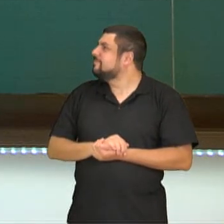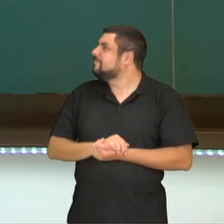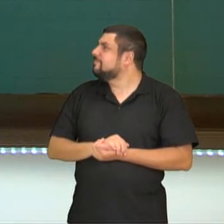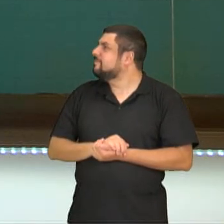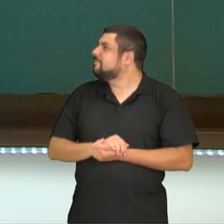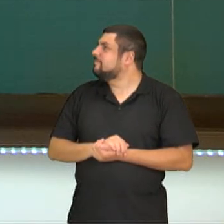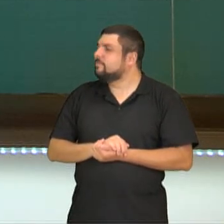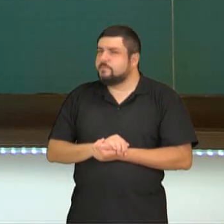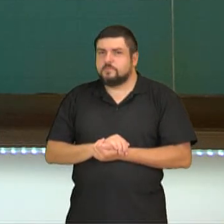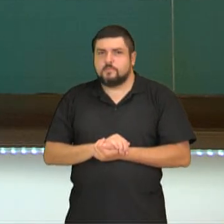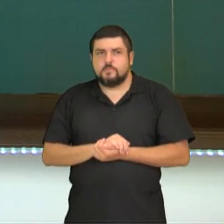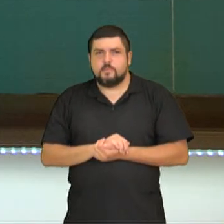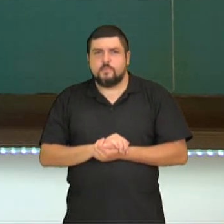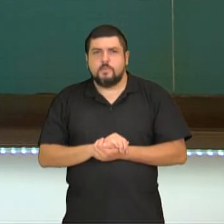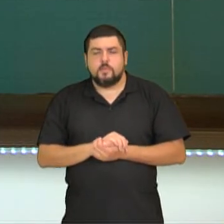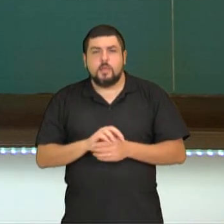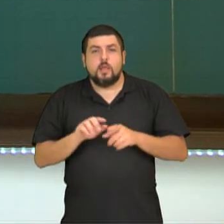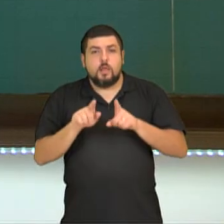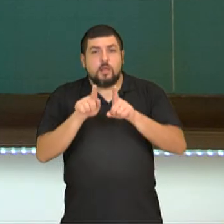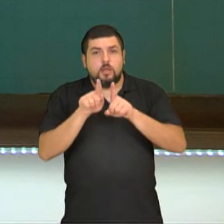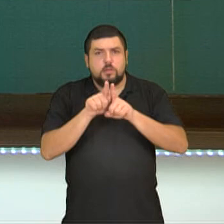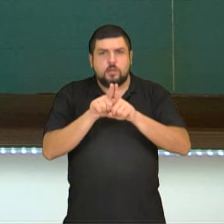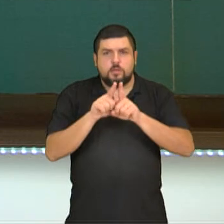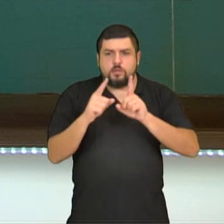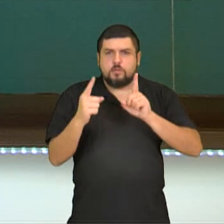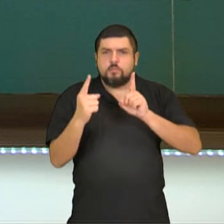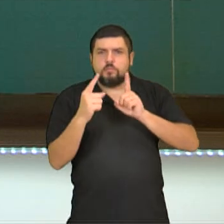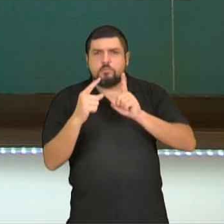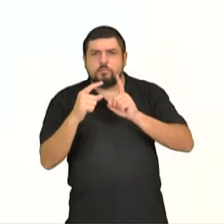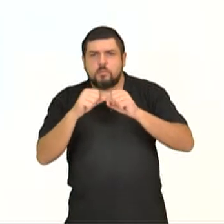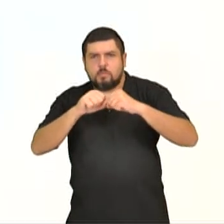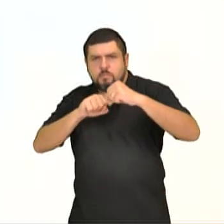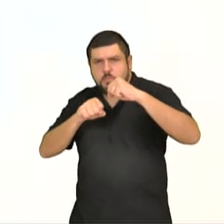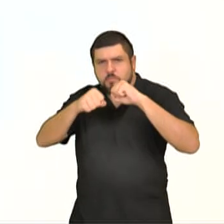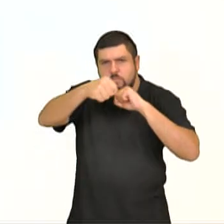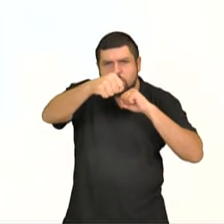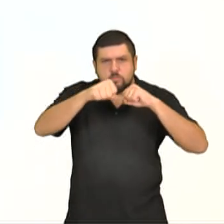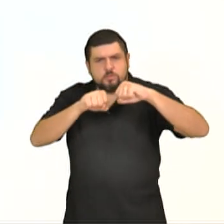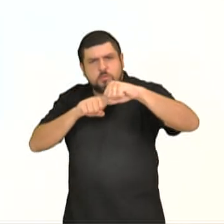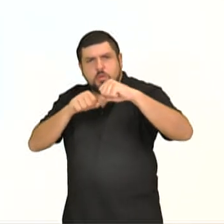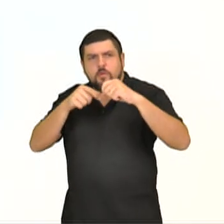O boxe também, que você tem que se aproximar para pontuar.